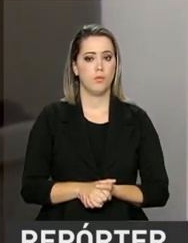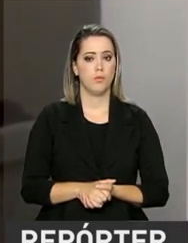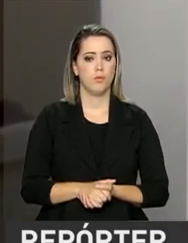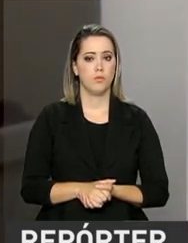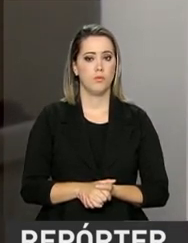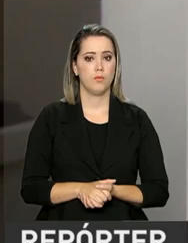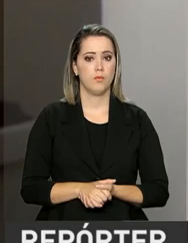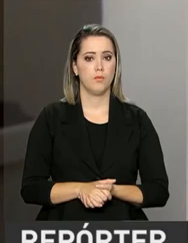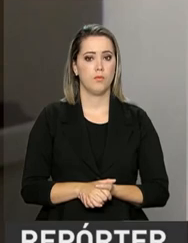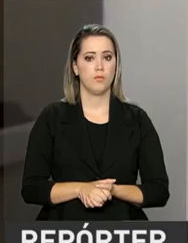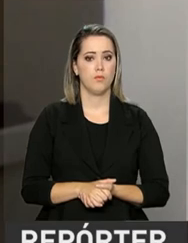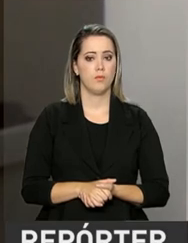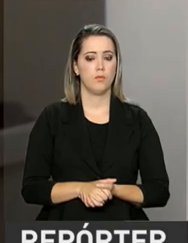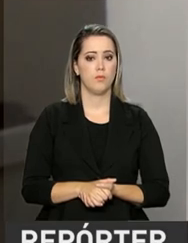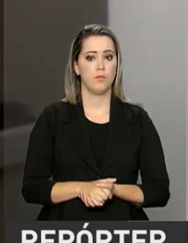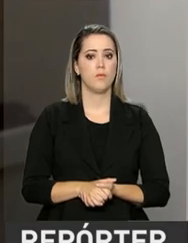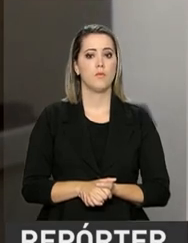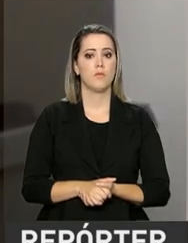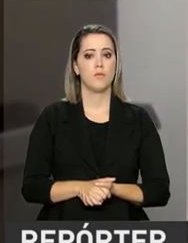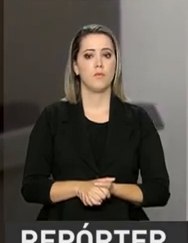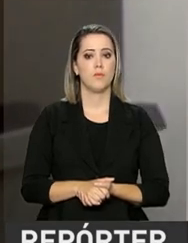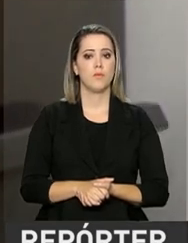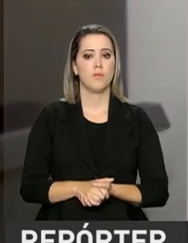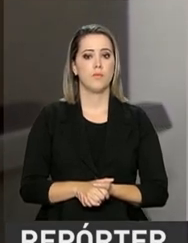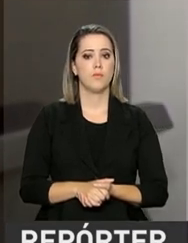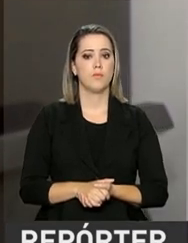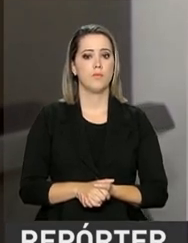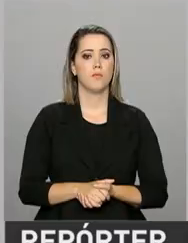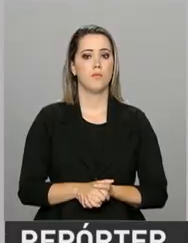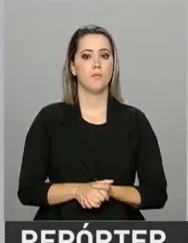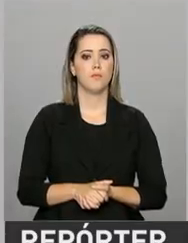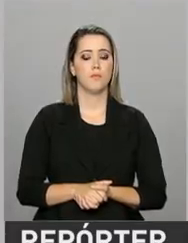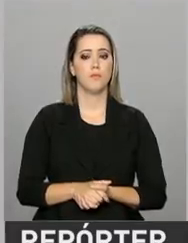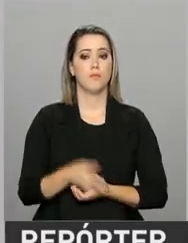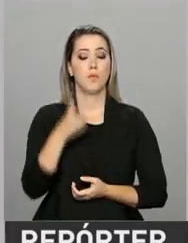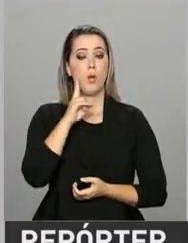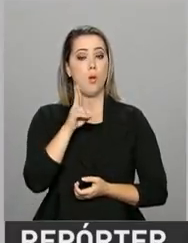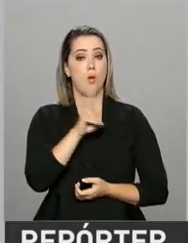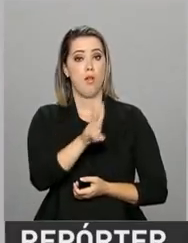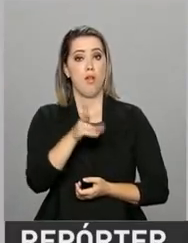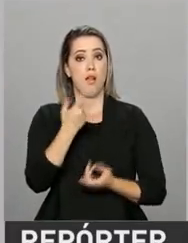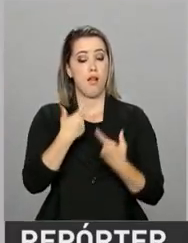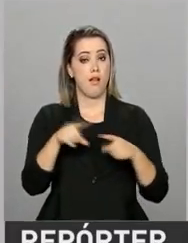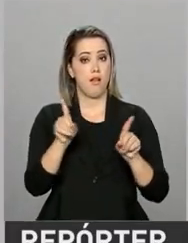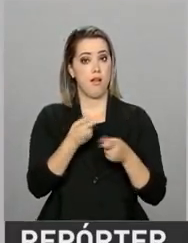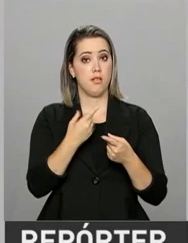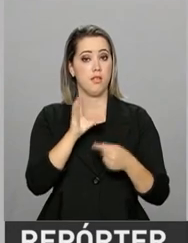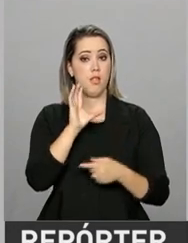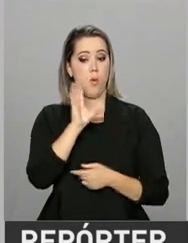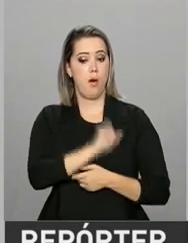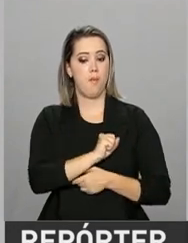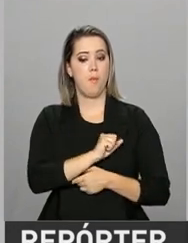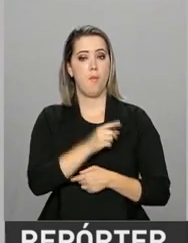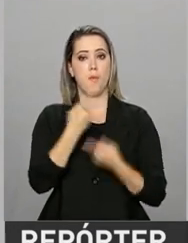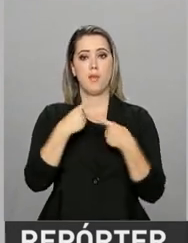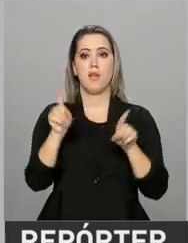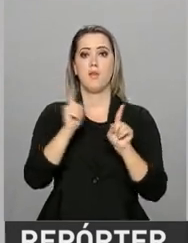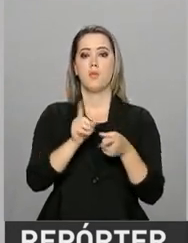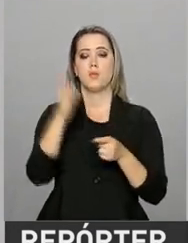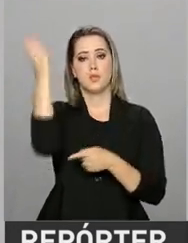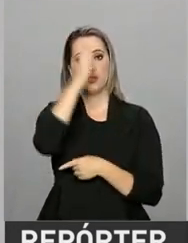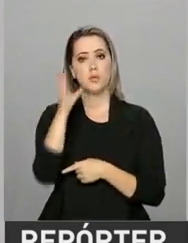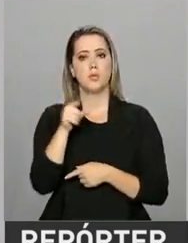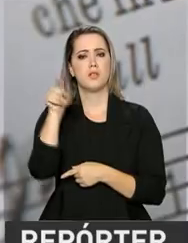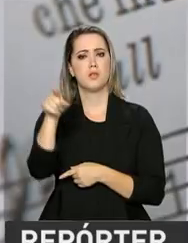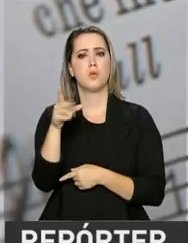nas ondas vezes o mar foi o amor pela Música brasileira que levou a Colombiana Vitória